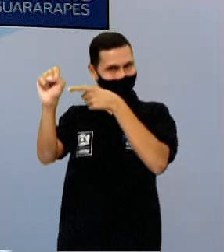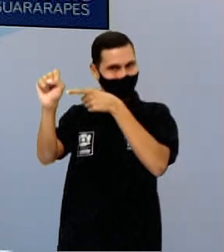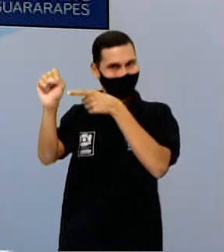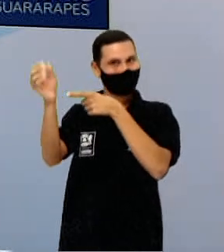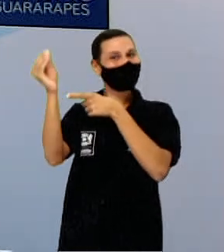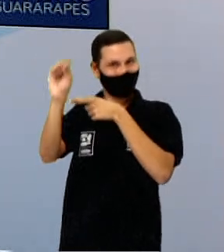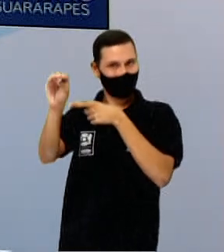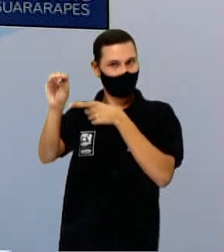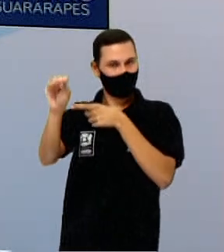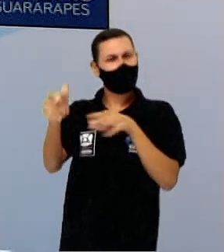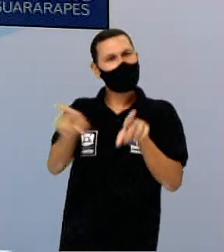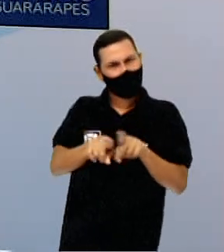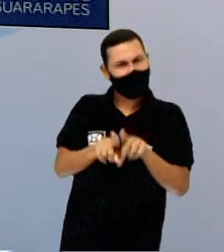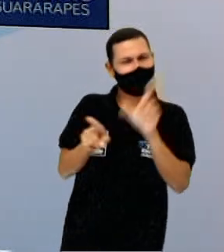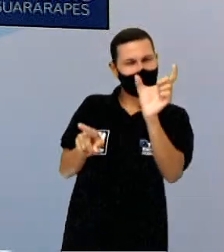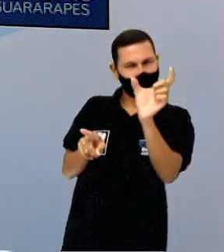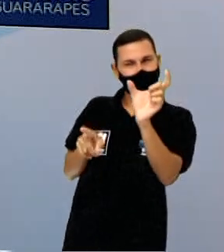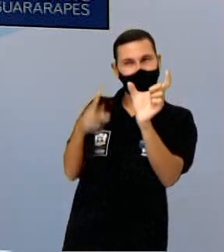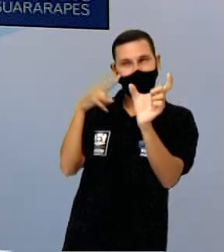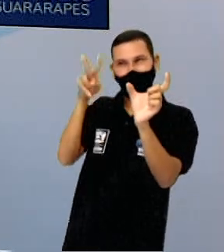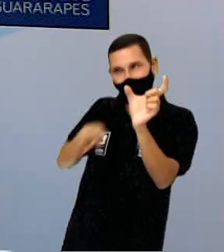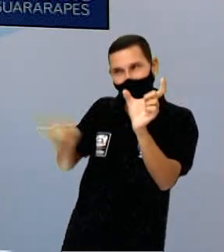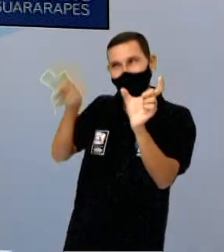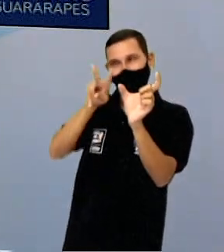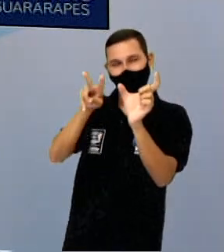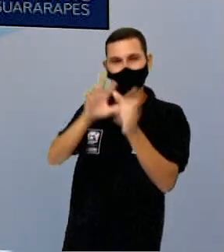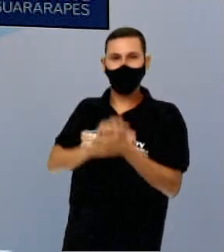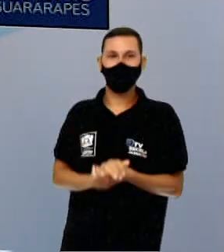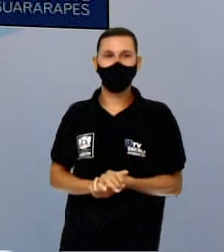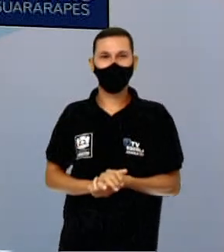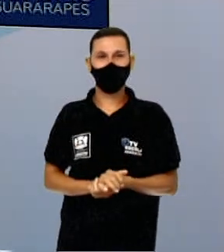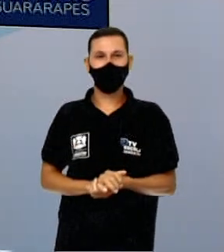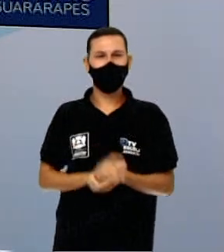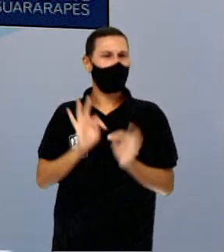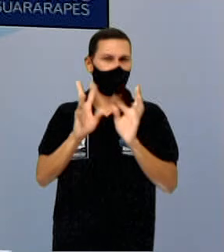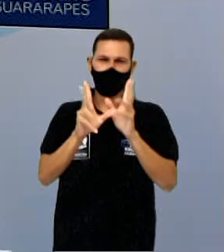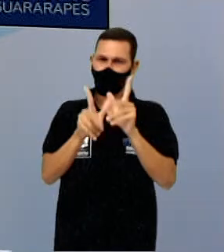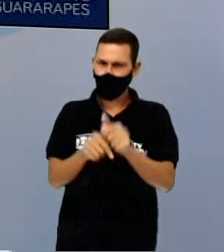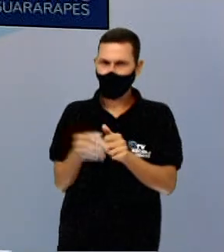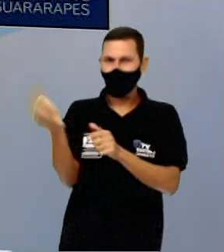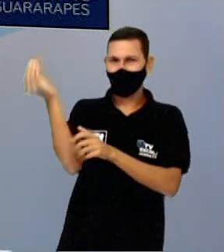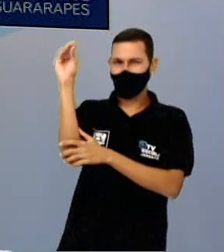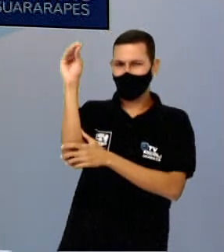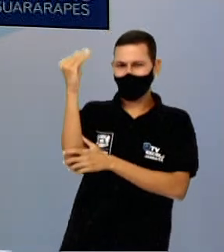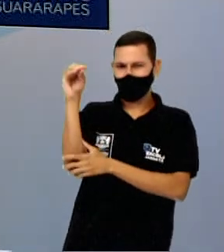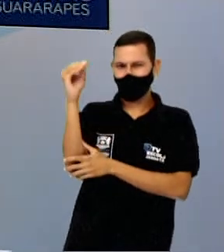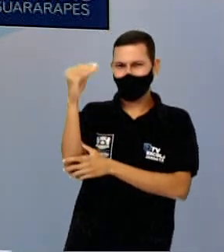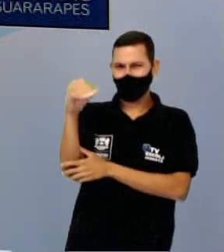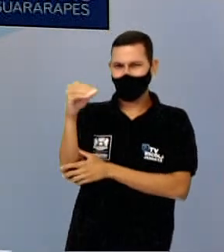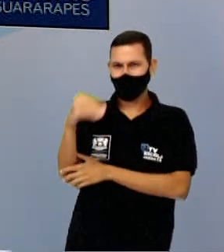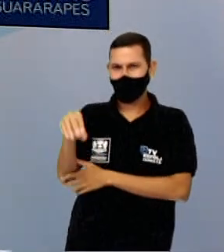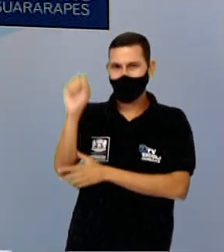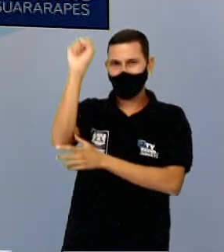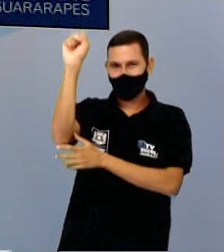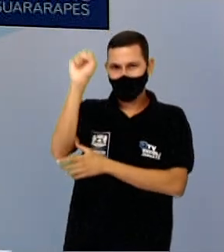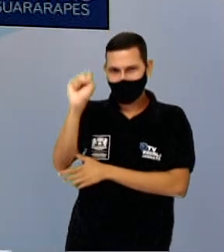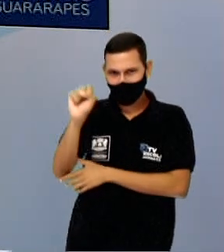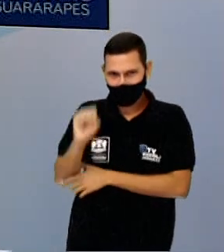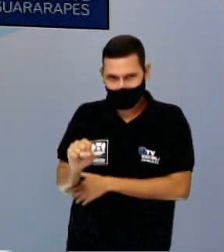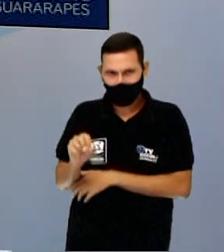os outros. Worked, asked, jumped, certo? Então acabou em